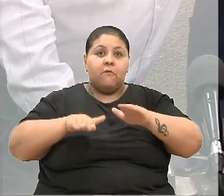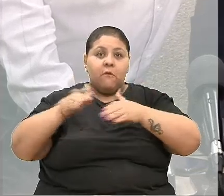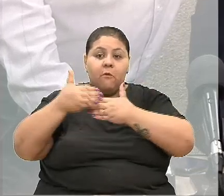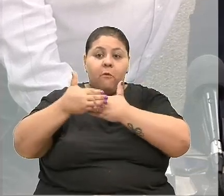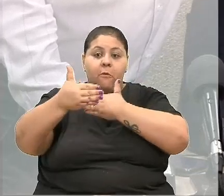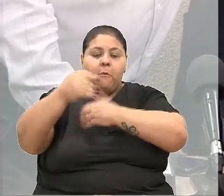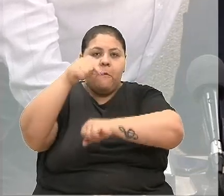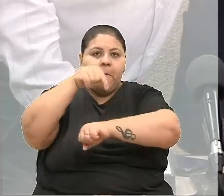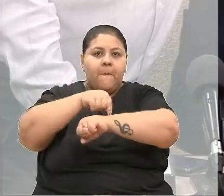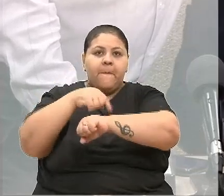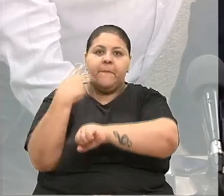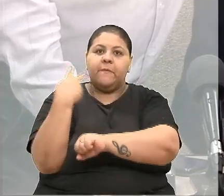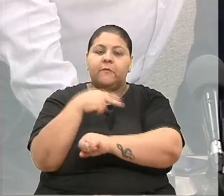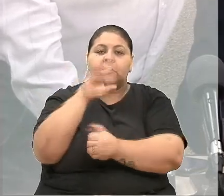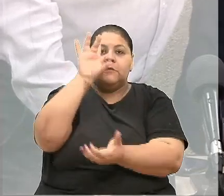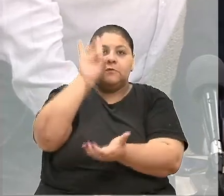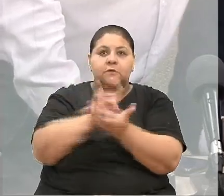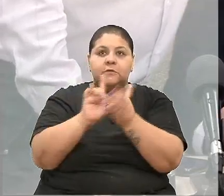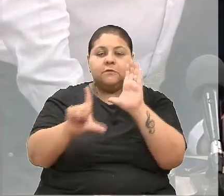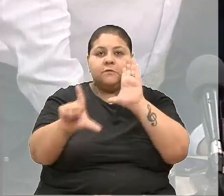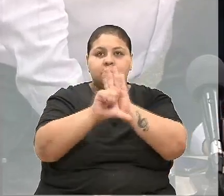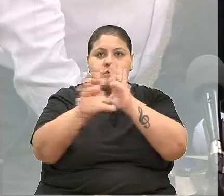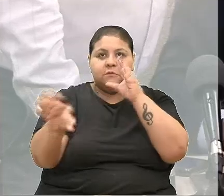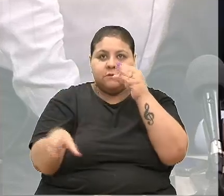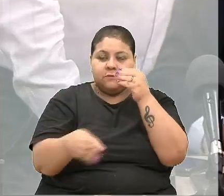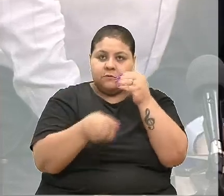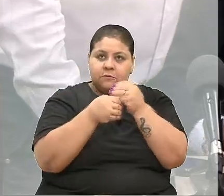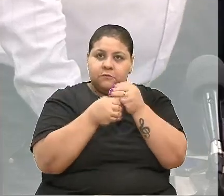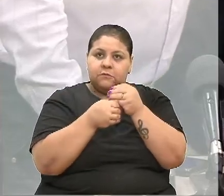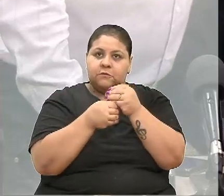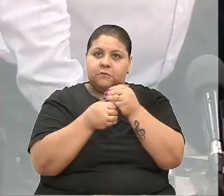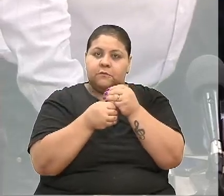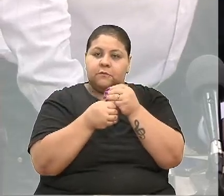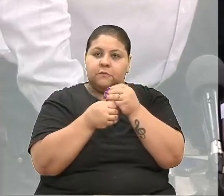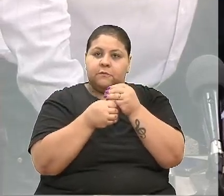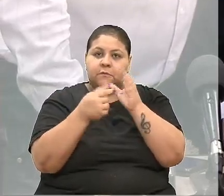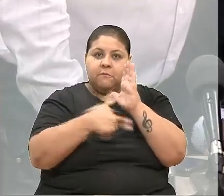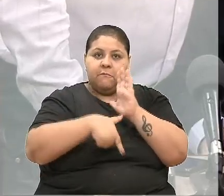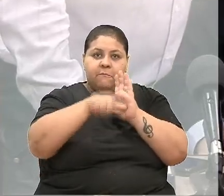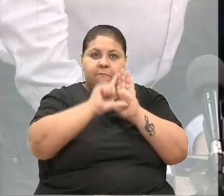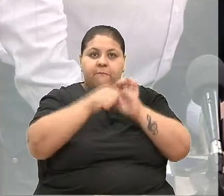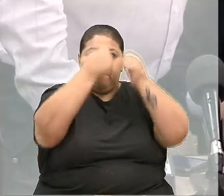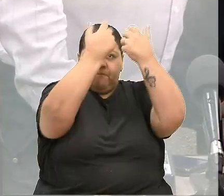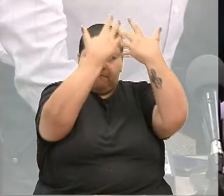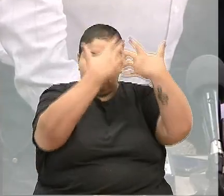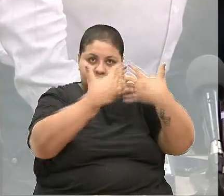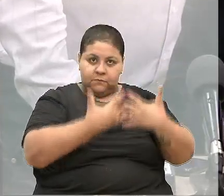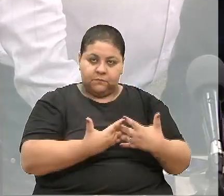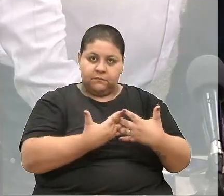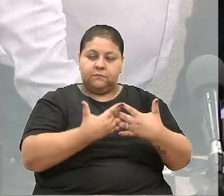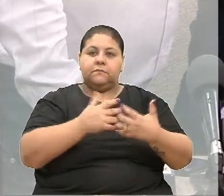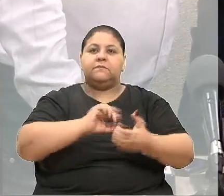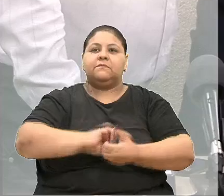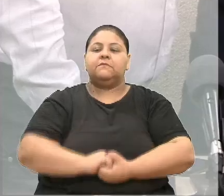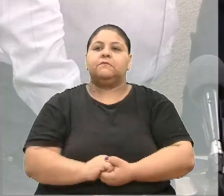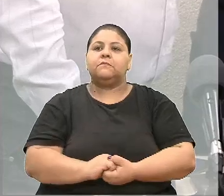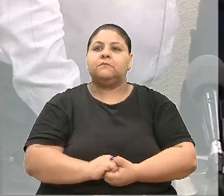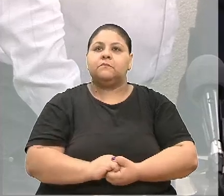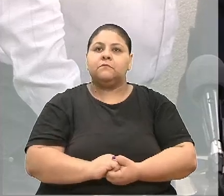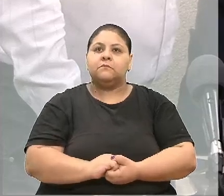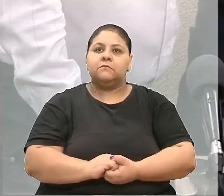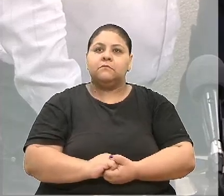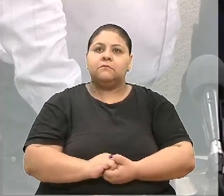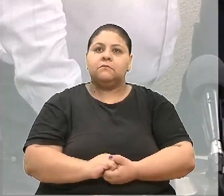prazo de validade estabelecido nas leis complementares 435, 436 e